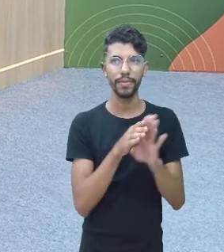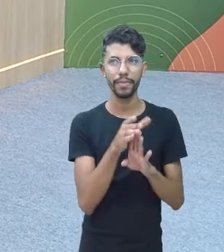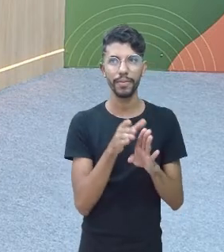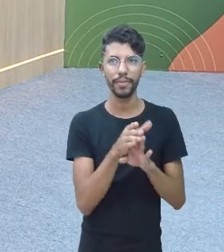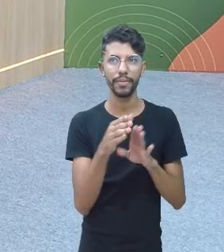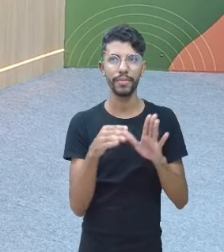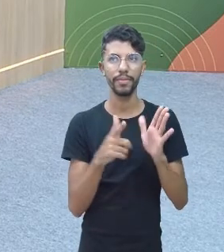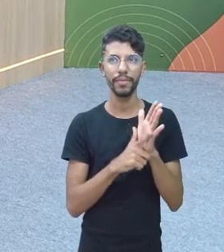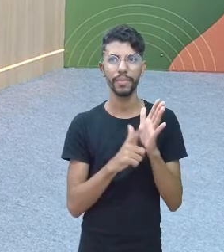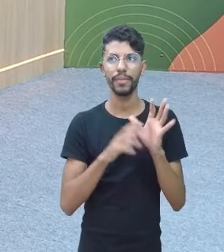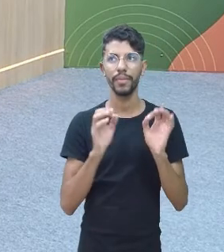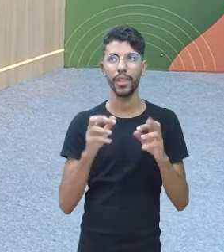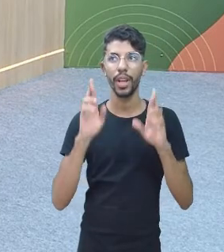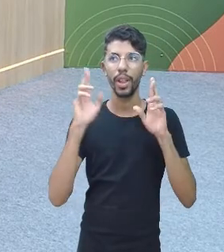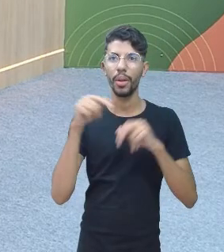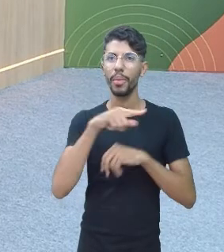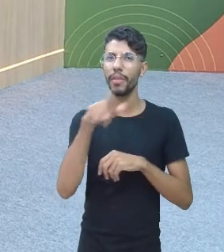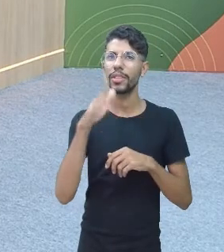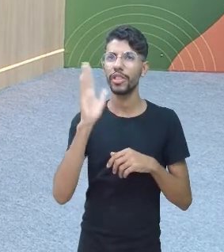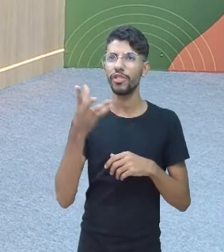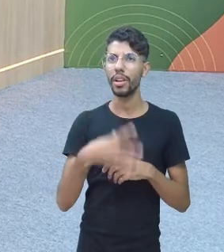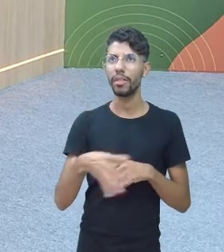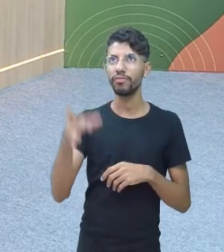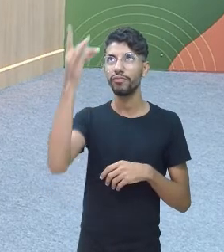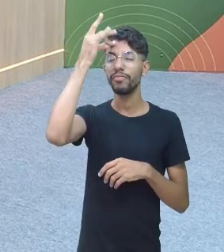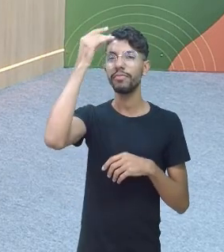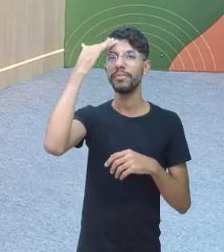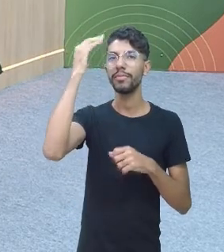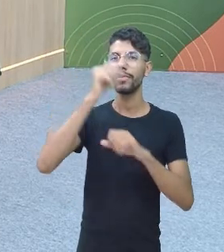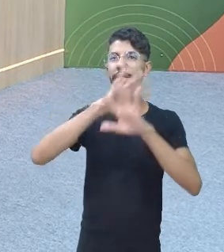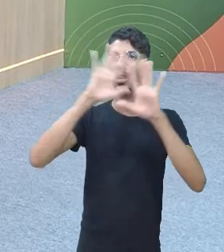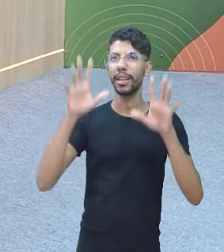que vocês tenham já aí internalizado tudo que eu falei.